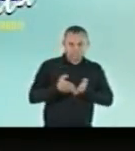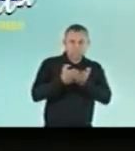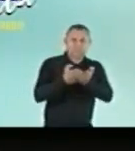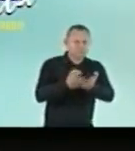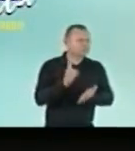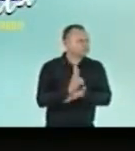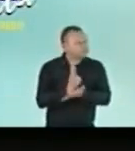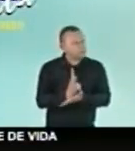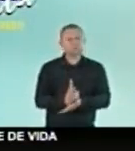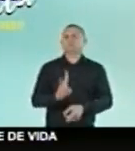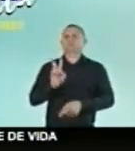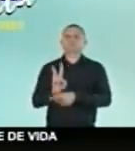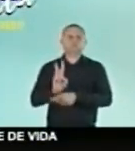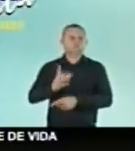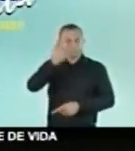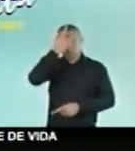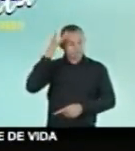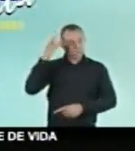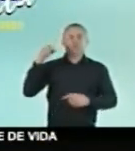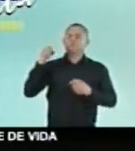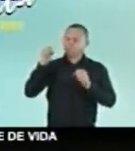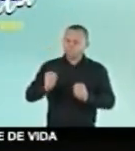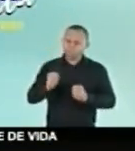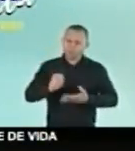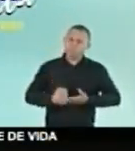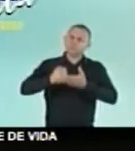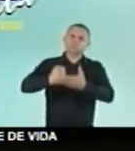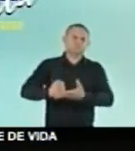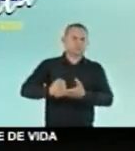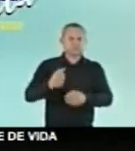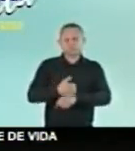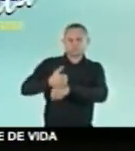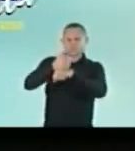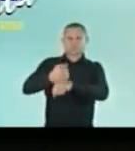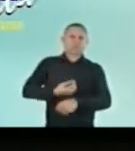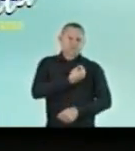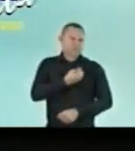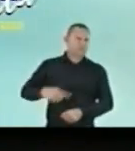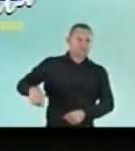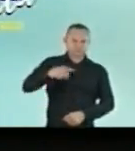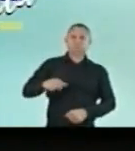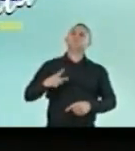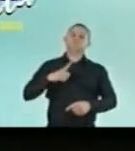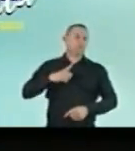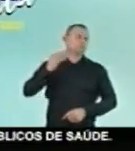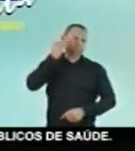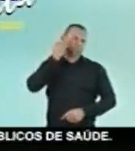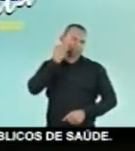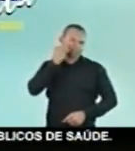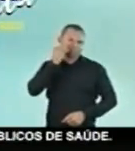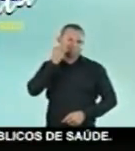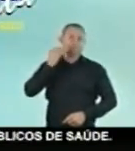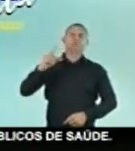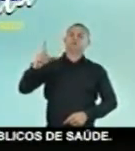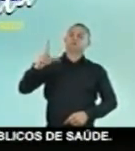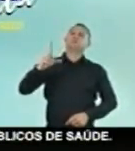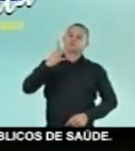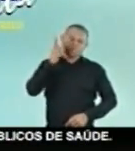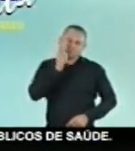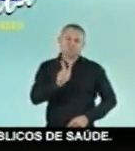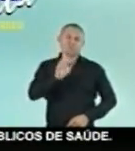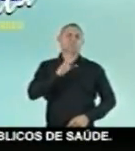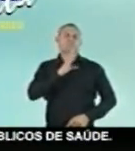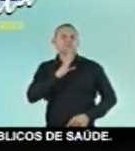cuidei das pessoas. Posso contribuir com a melhoria da sua qualidade de vida, porque eu tenho experiência. Eu conheço o drama de